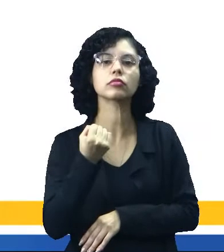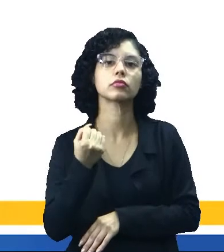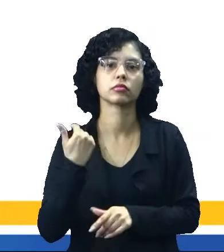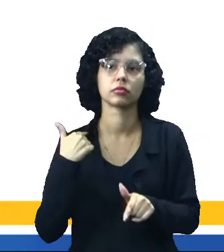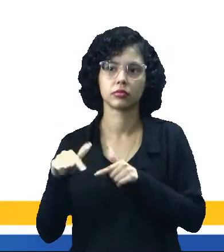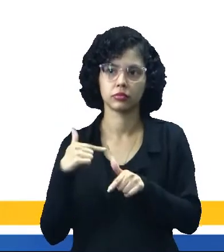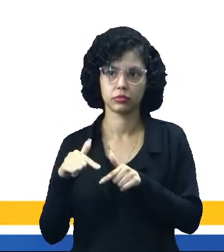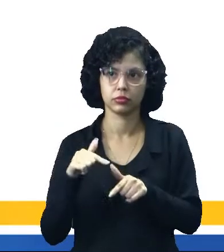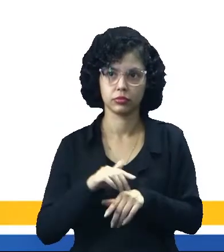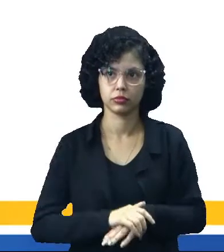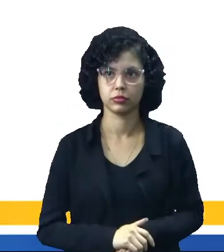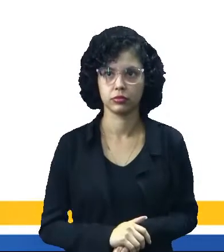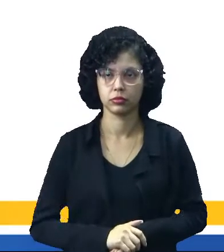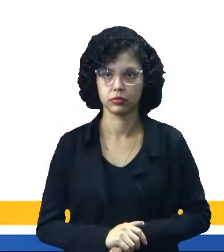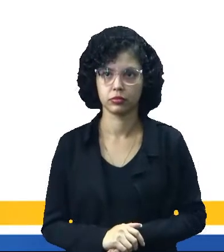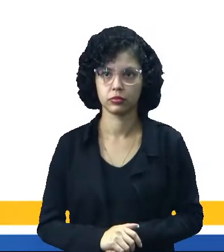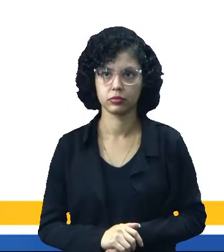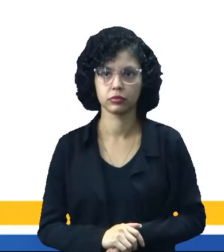trabalho.